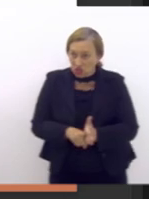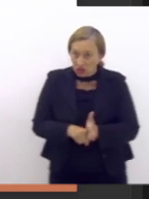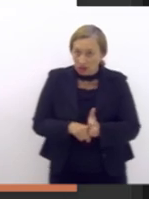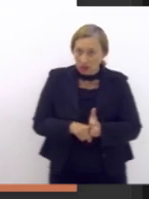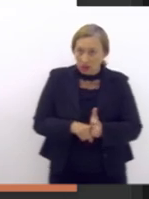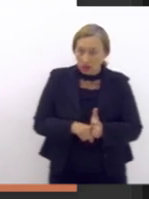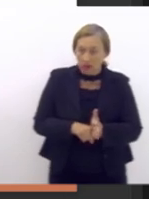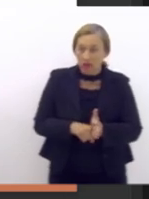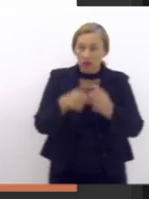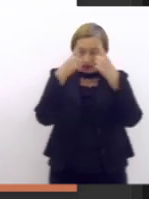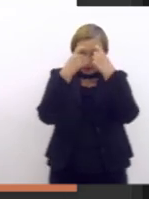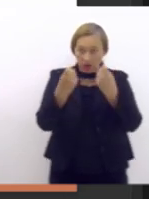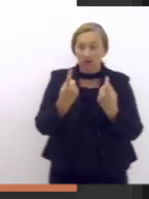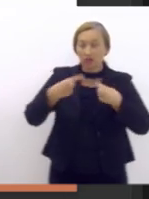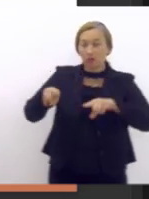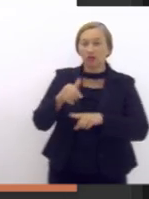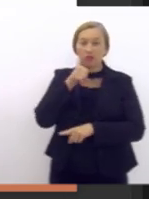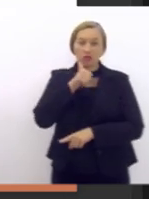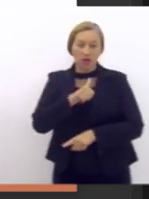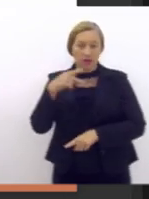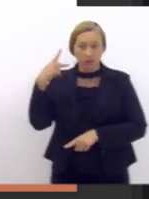trata da violência política contra a mulher.